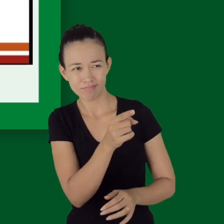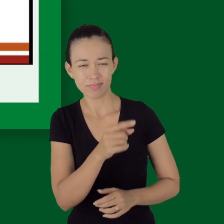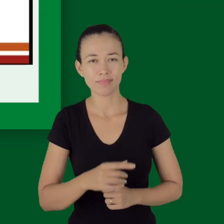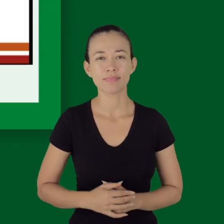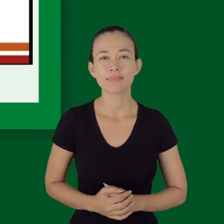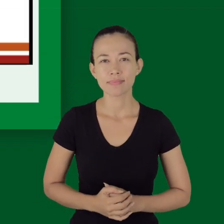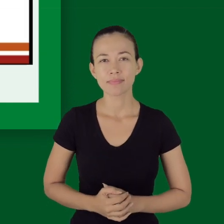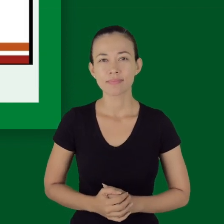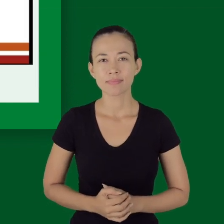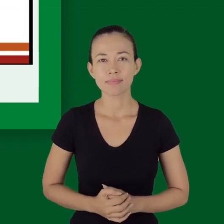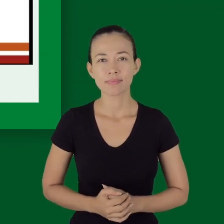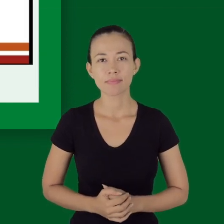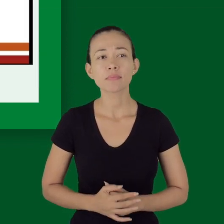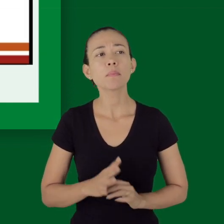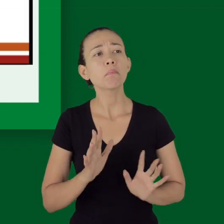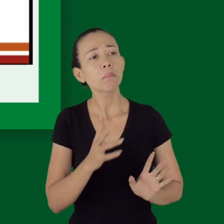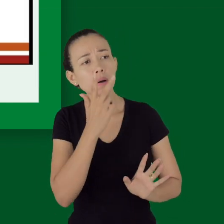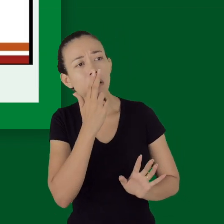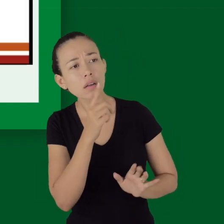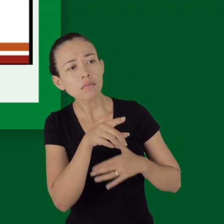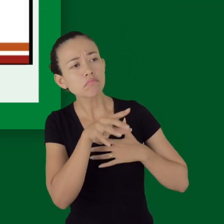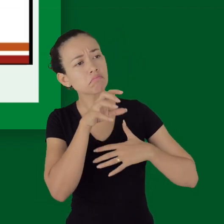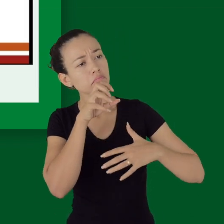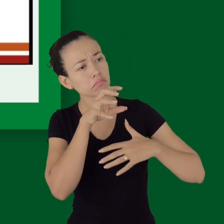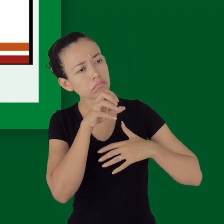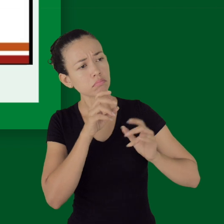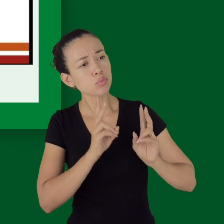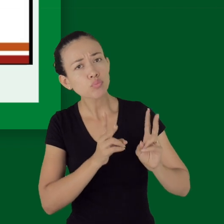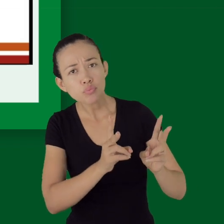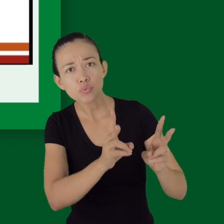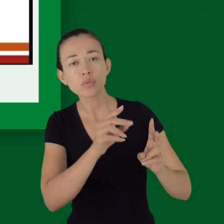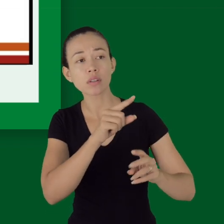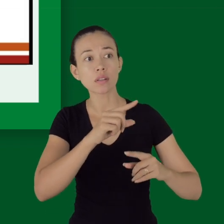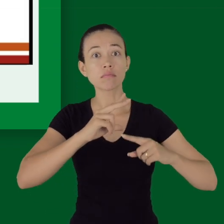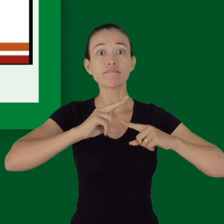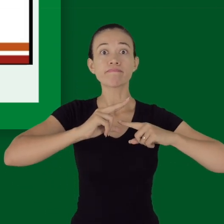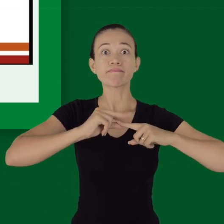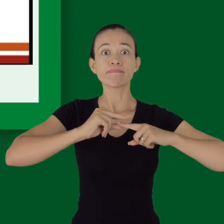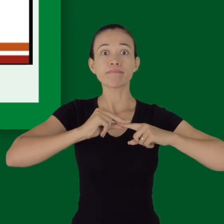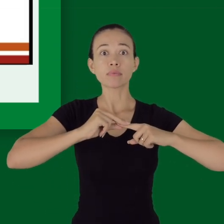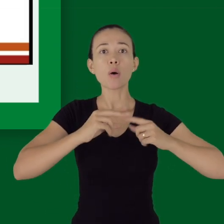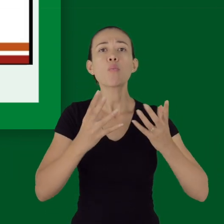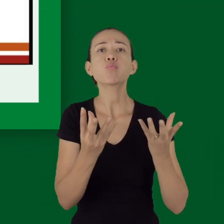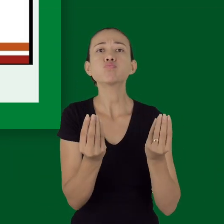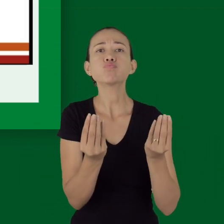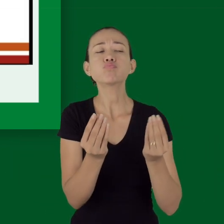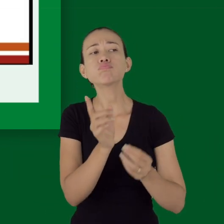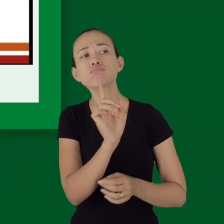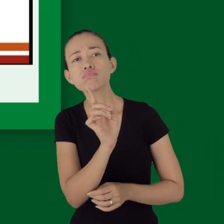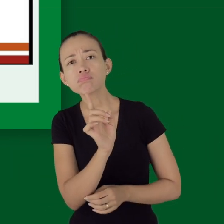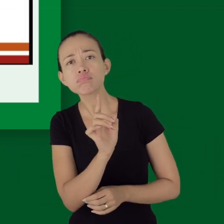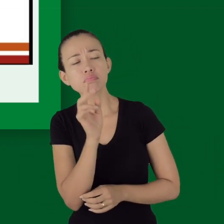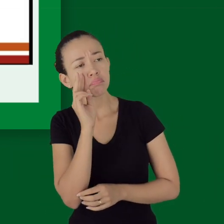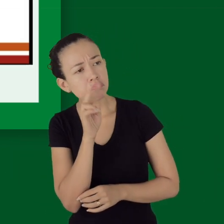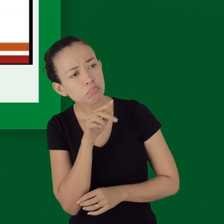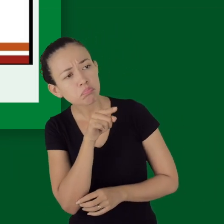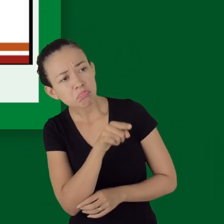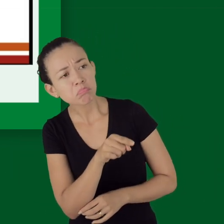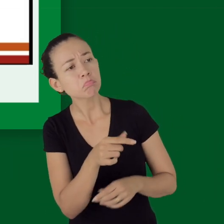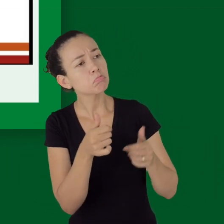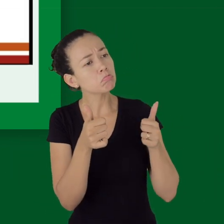essa altura de lesão, de segmento, às vezes se mantém, se preserva a parte respiratória. O paciente ele não desatura